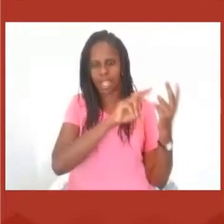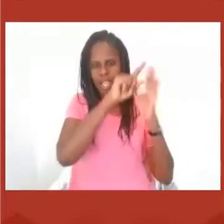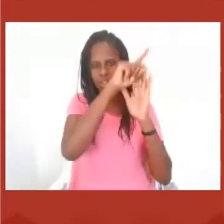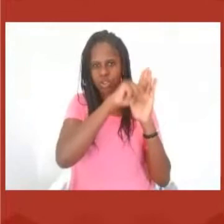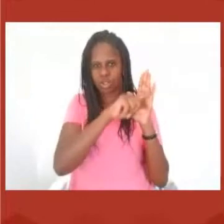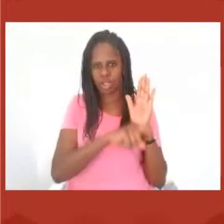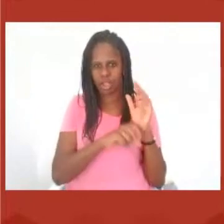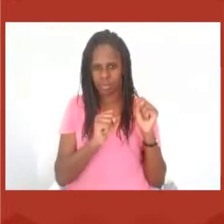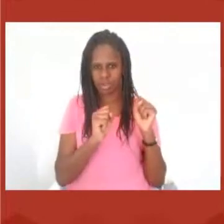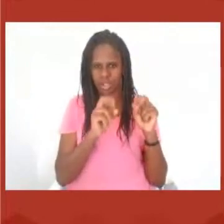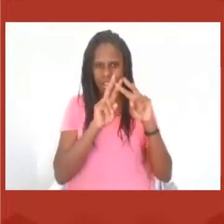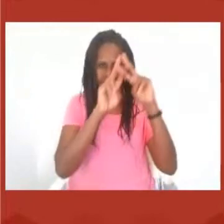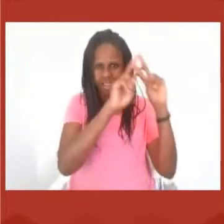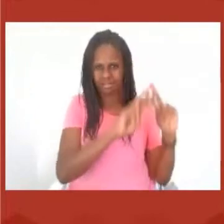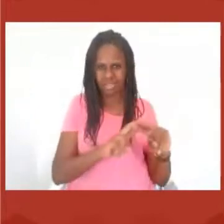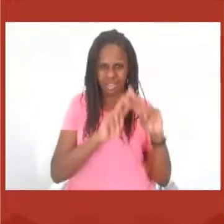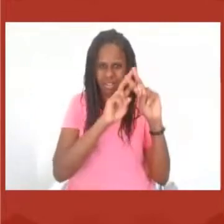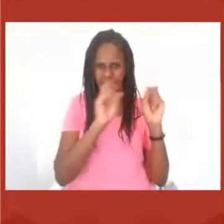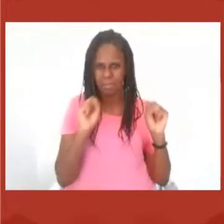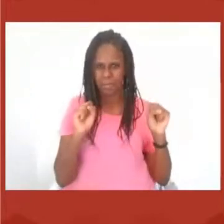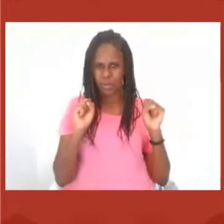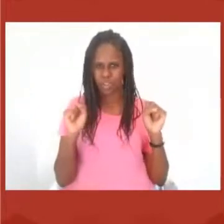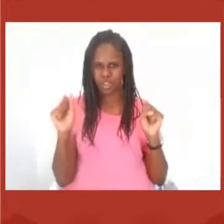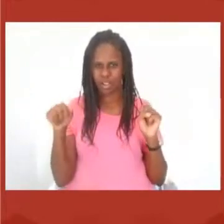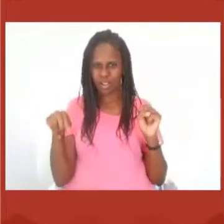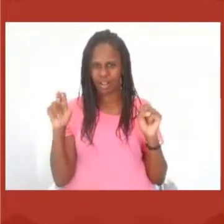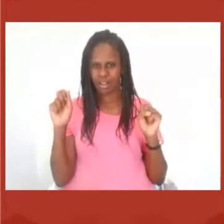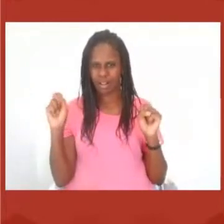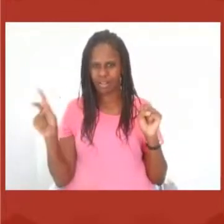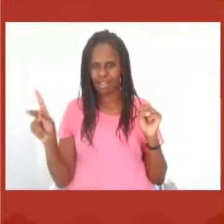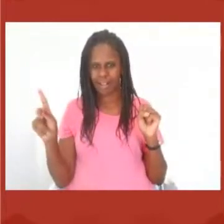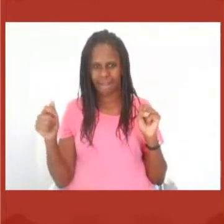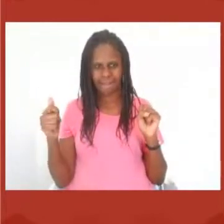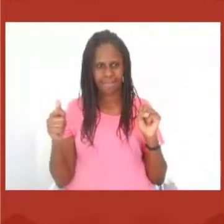revisão, né? O que você acha, Ana?